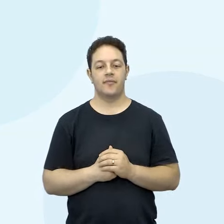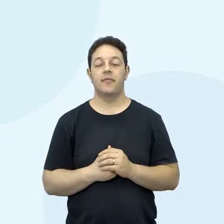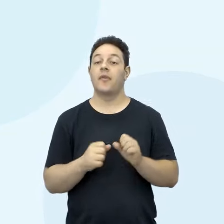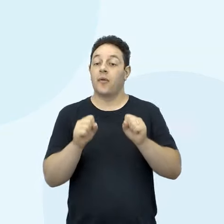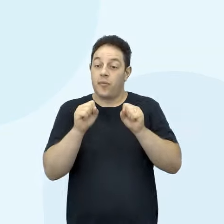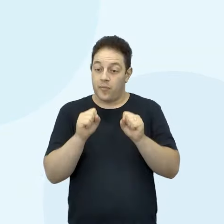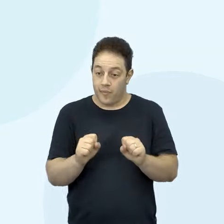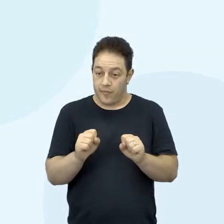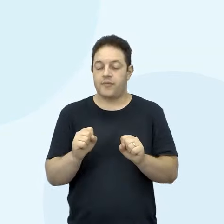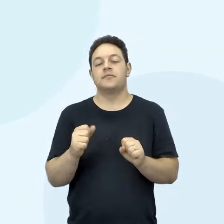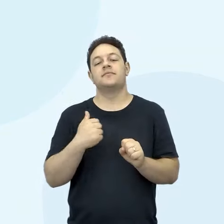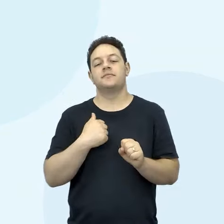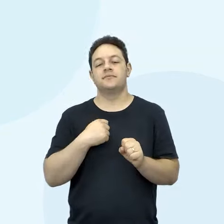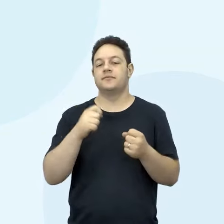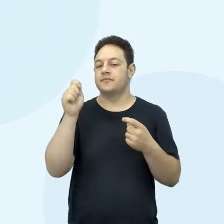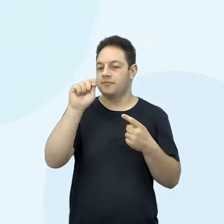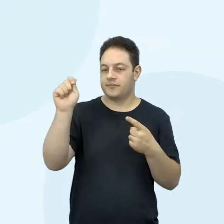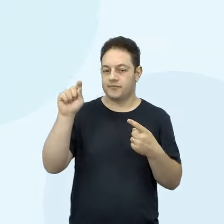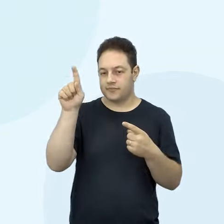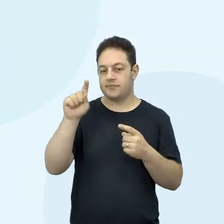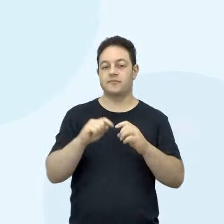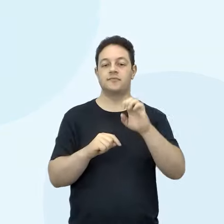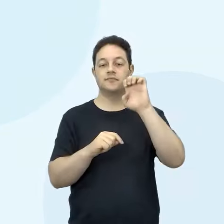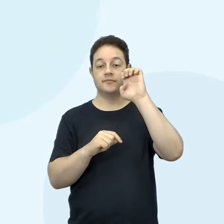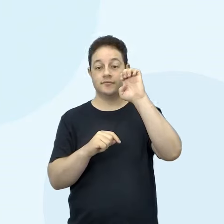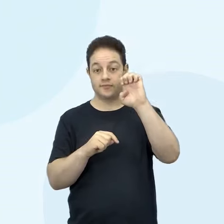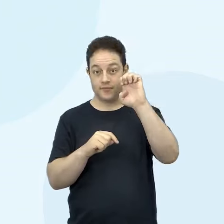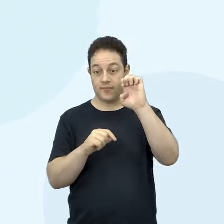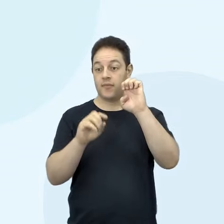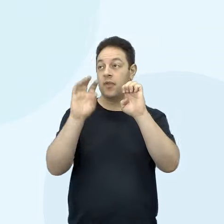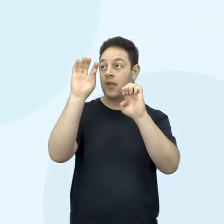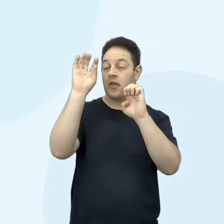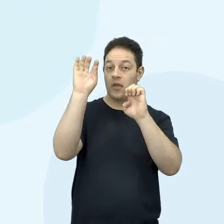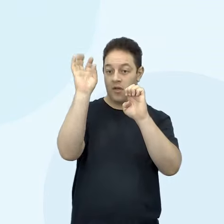Eu posso escrever que a eficiência de uma lâmpada